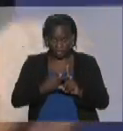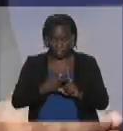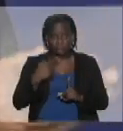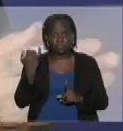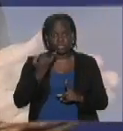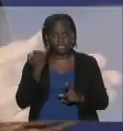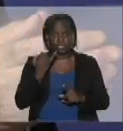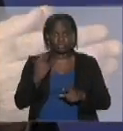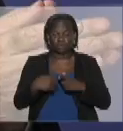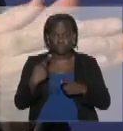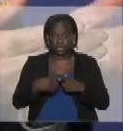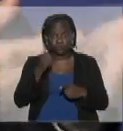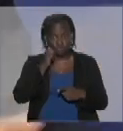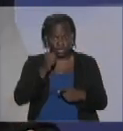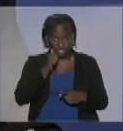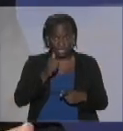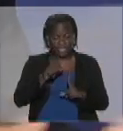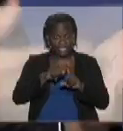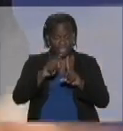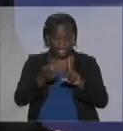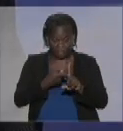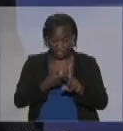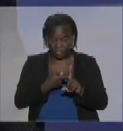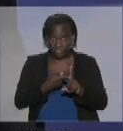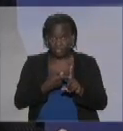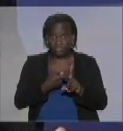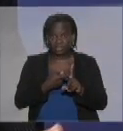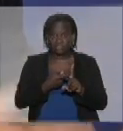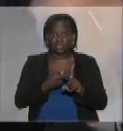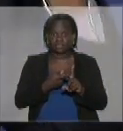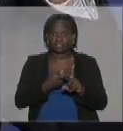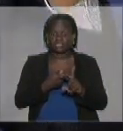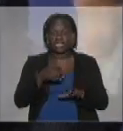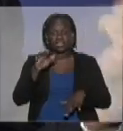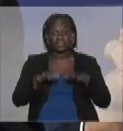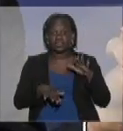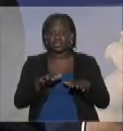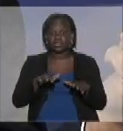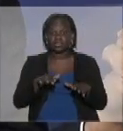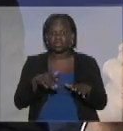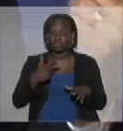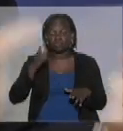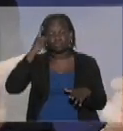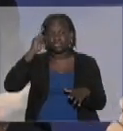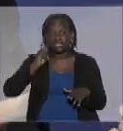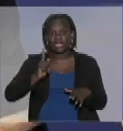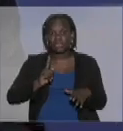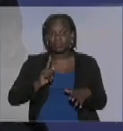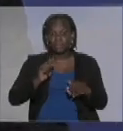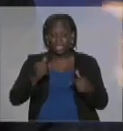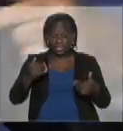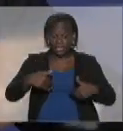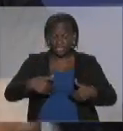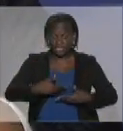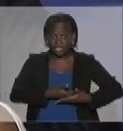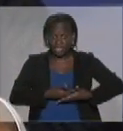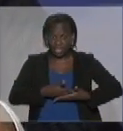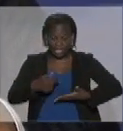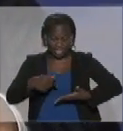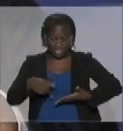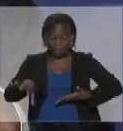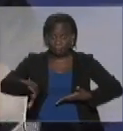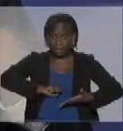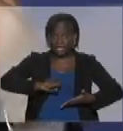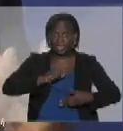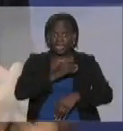importantíssimo, porque a mulher grávida não tem, às vezes, a noção de que ela vai expor aquele